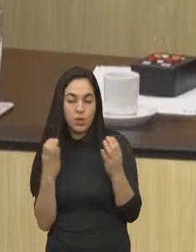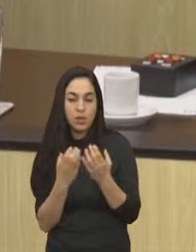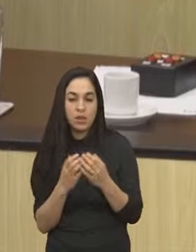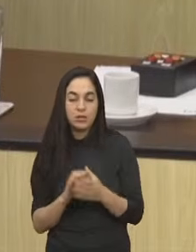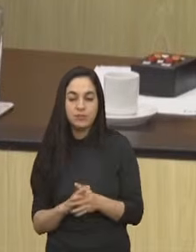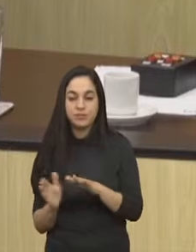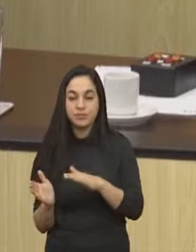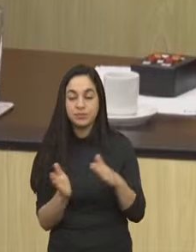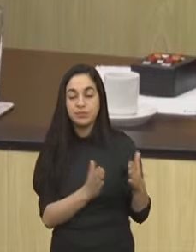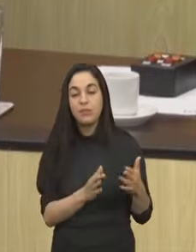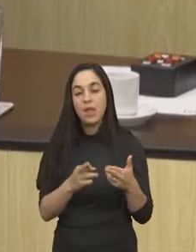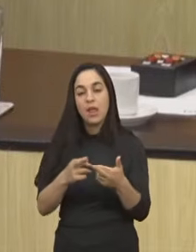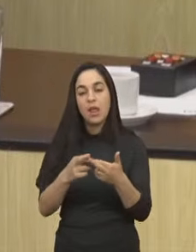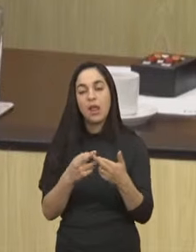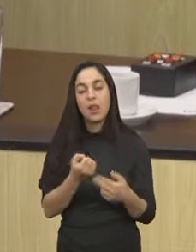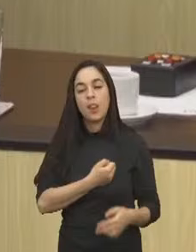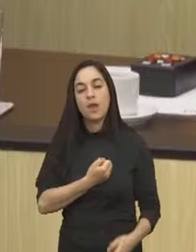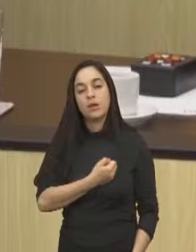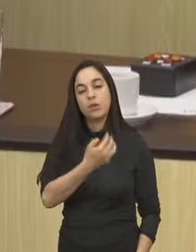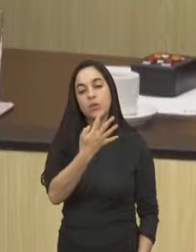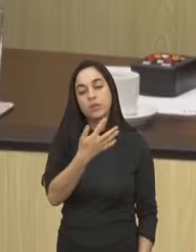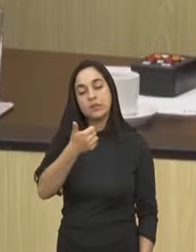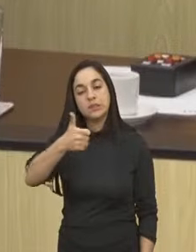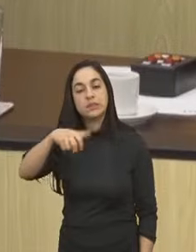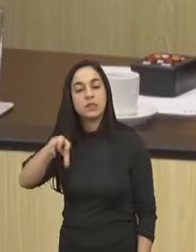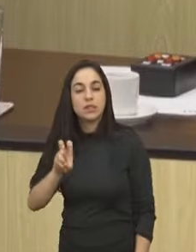Requerimento 415.